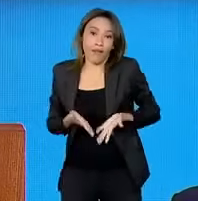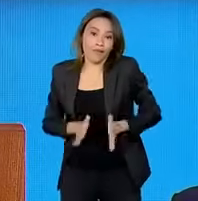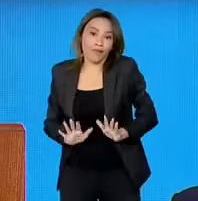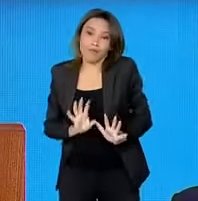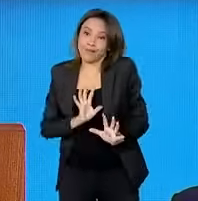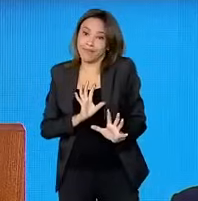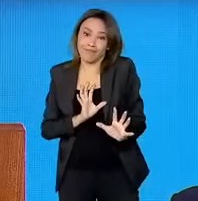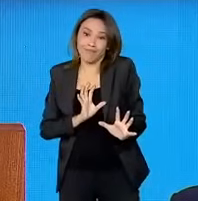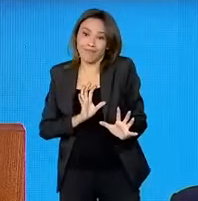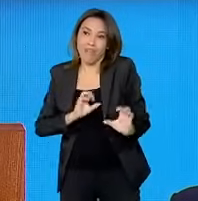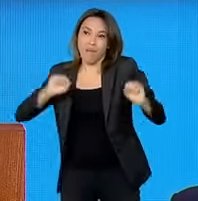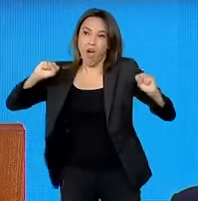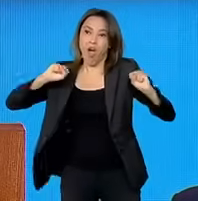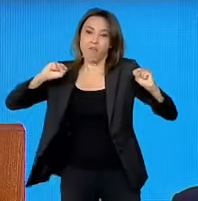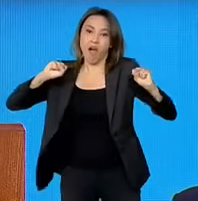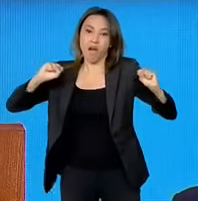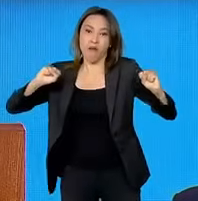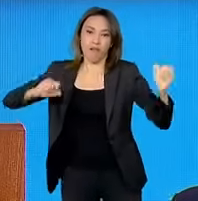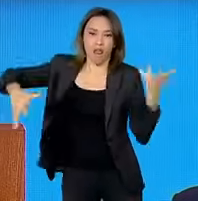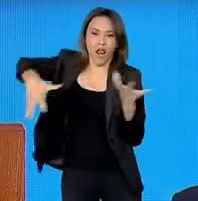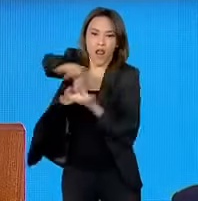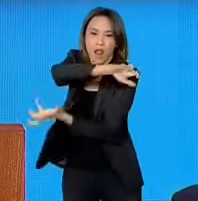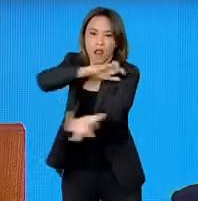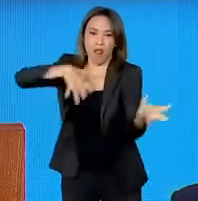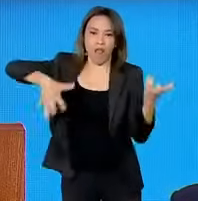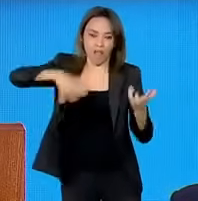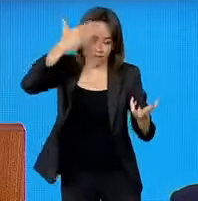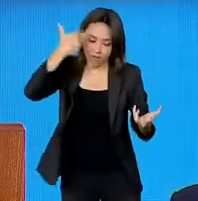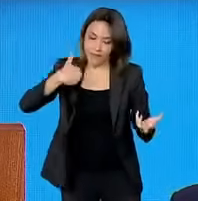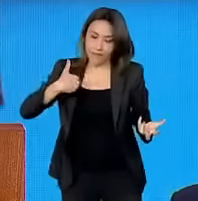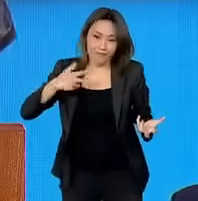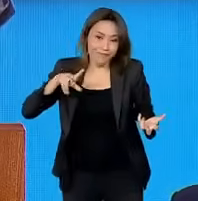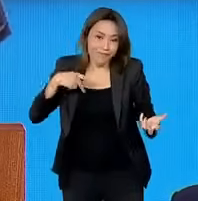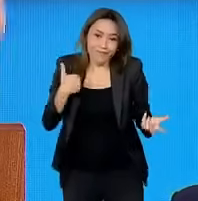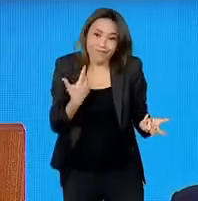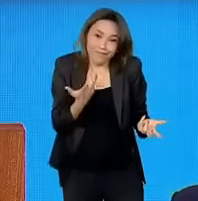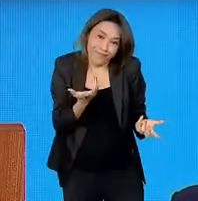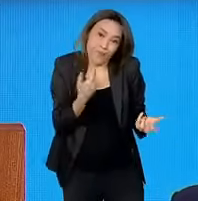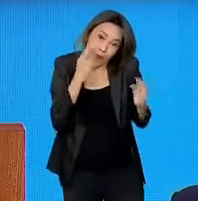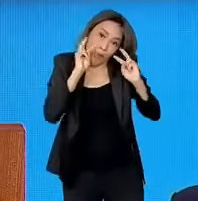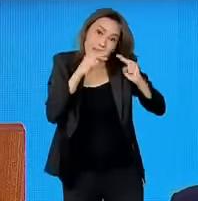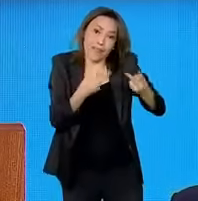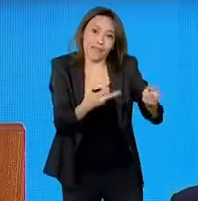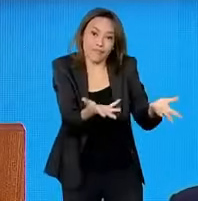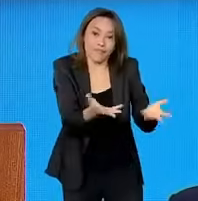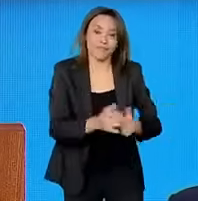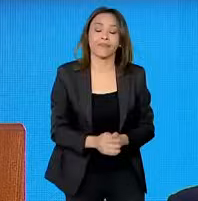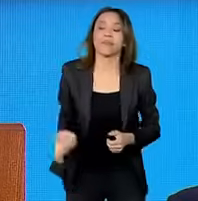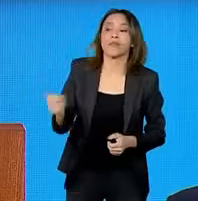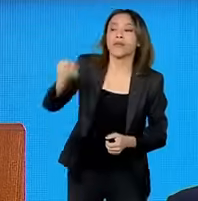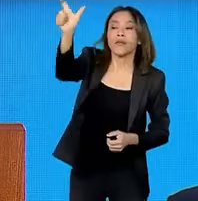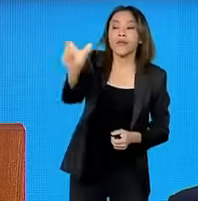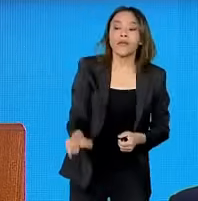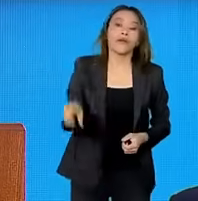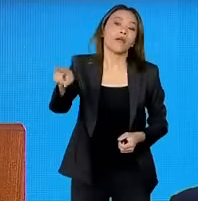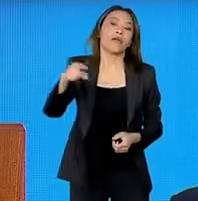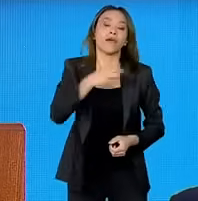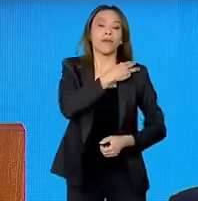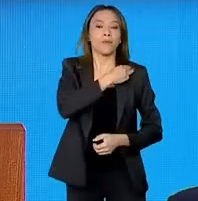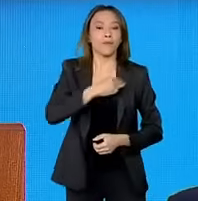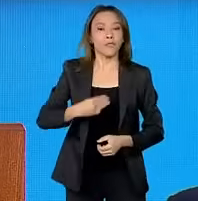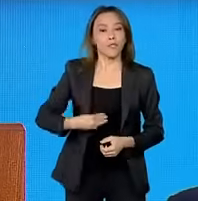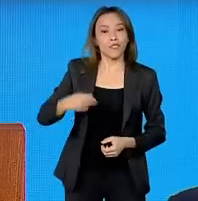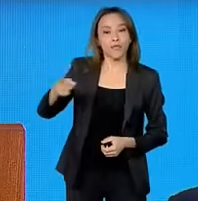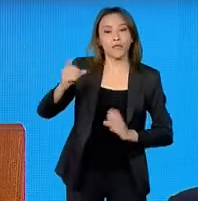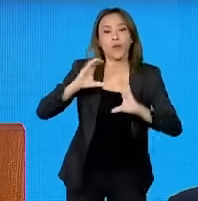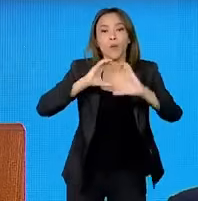das greves, então eu sou obrigado a reconhecer. Quero cumprimentar o companheiro Juscelino, ministro da